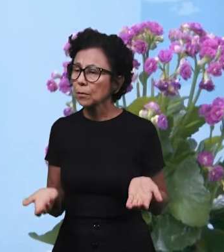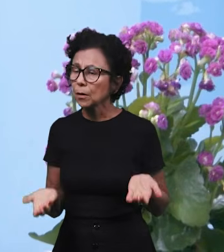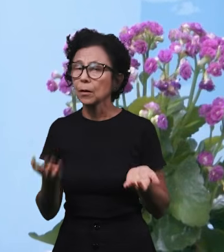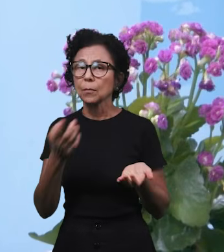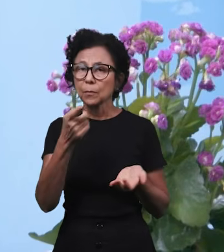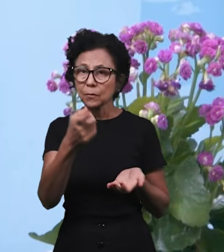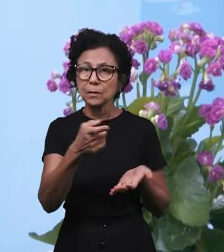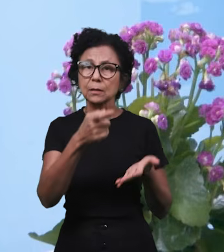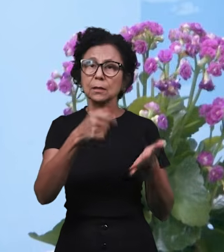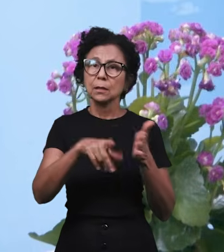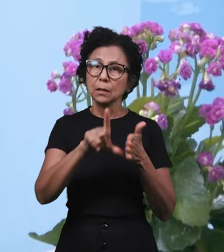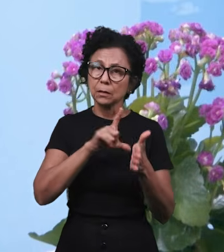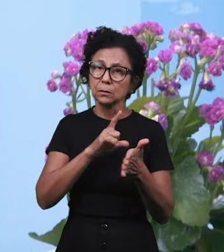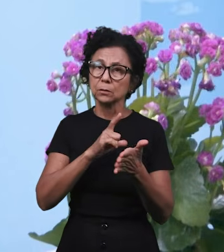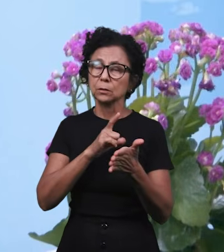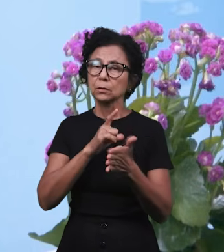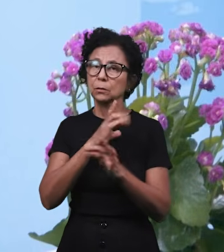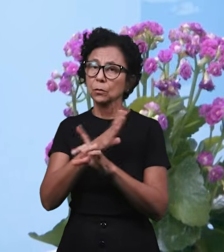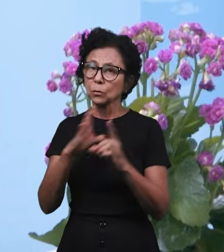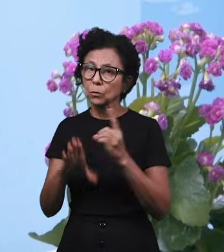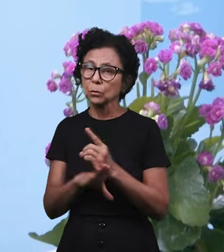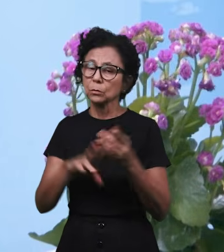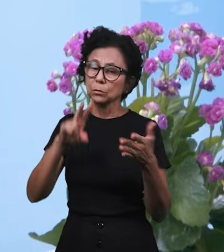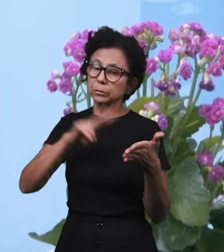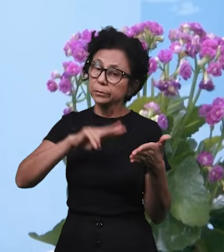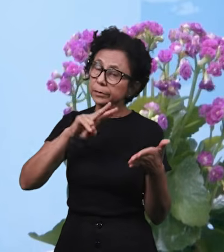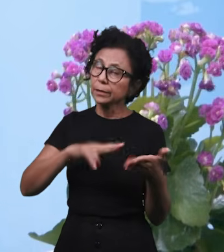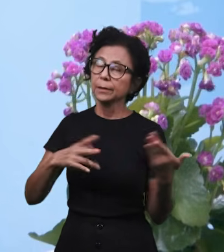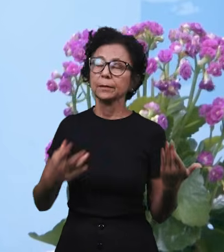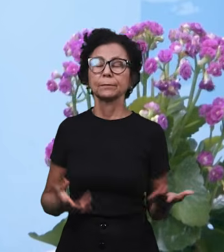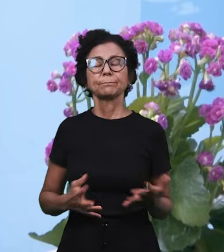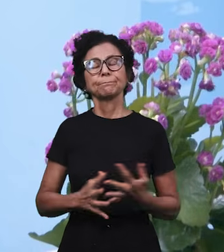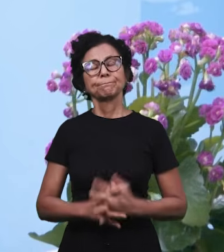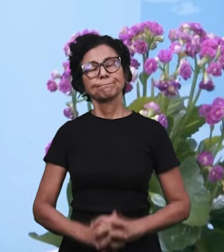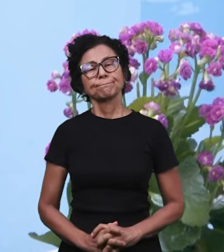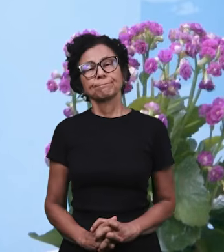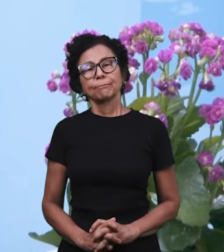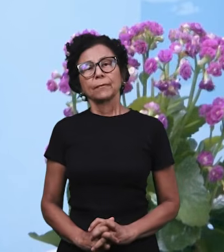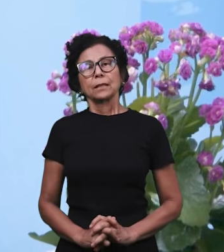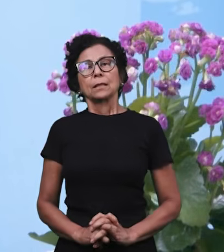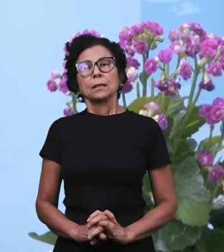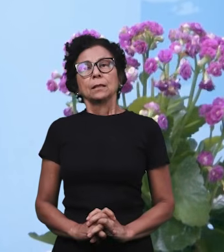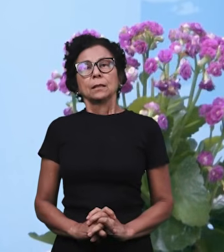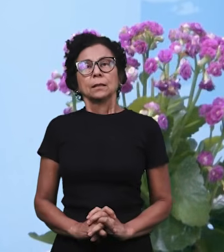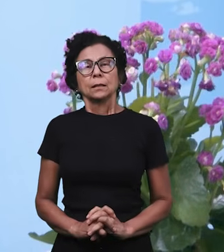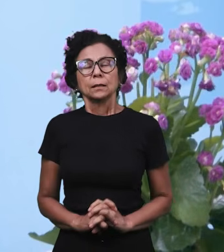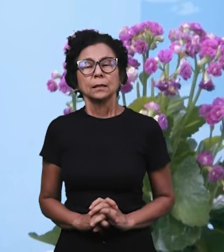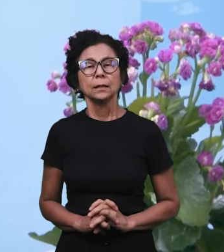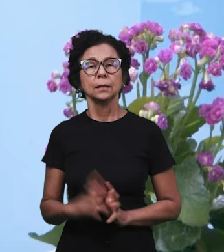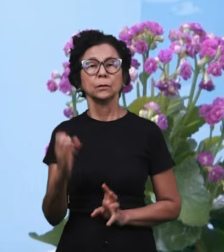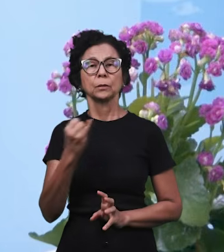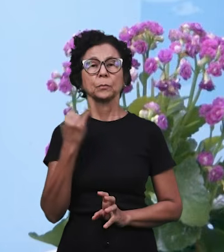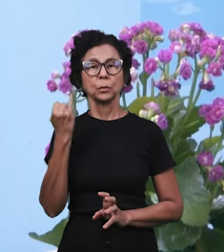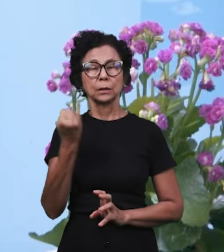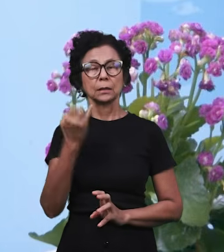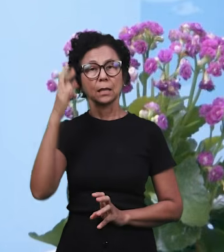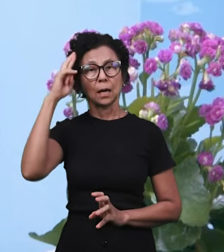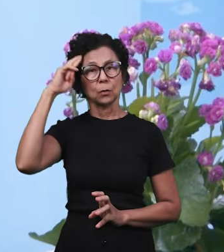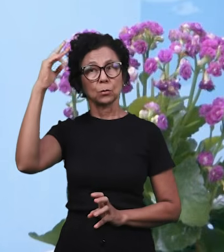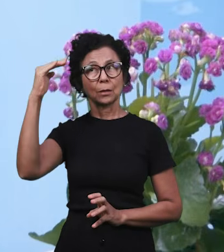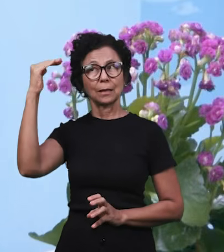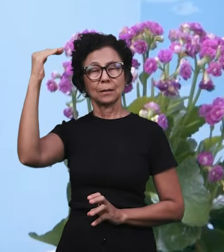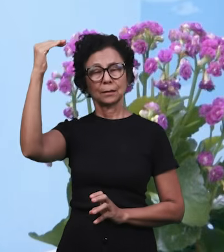estudando. É muito importante, mas, meus irmãos, o que eu quero dizer para isso? O importante é o espiritual, é o Senhor à